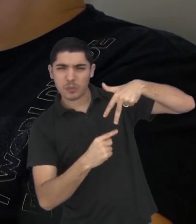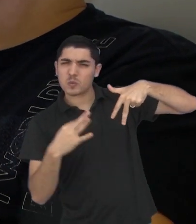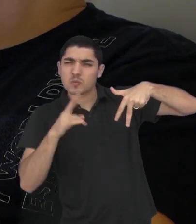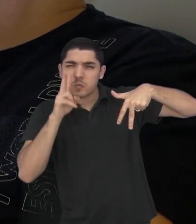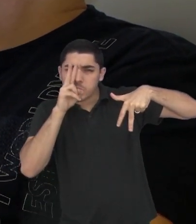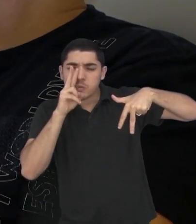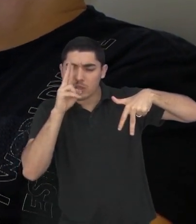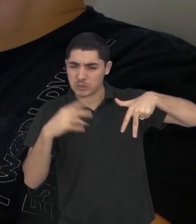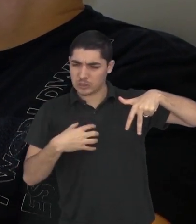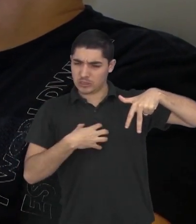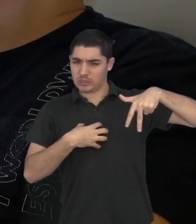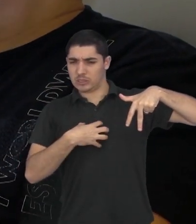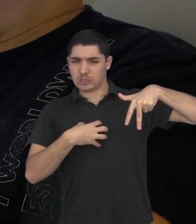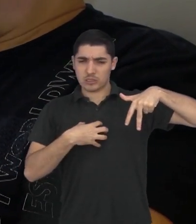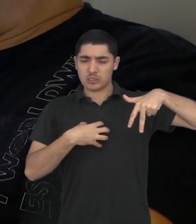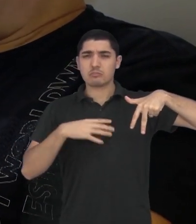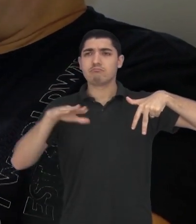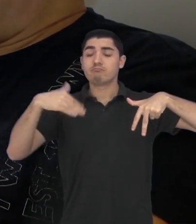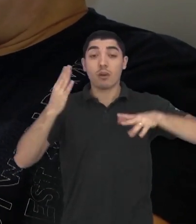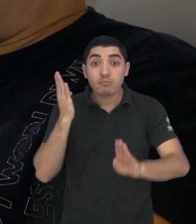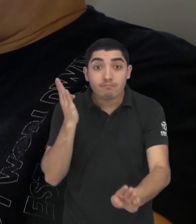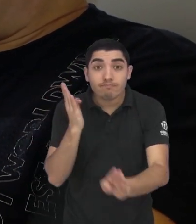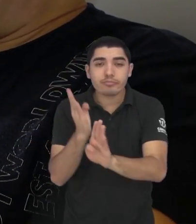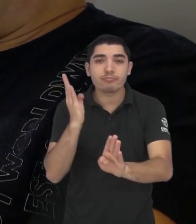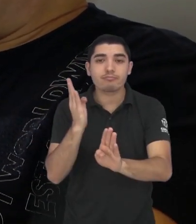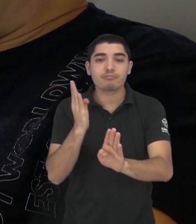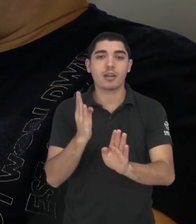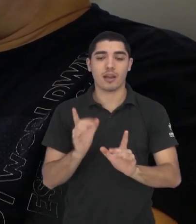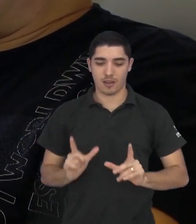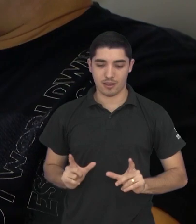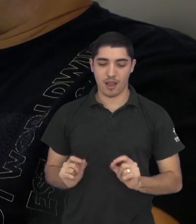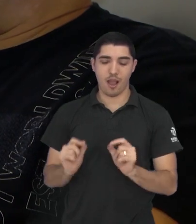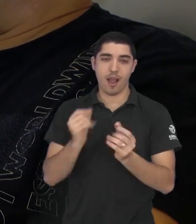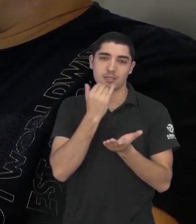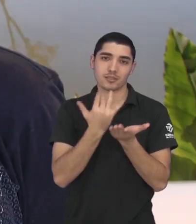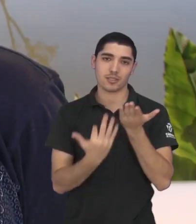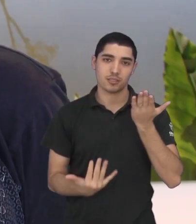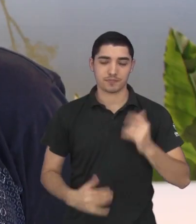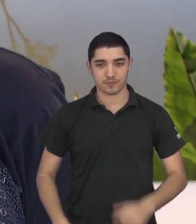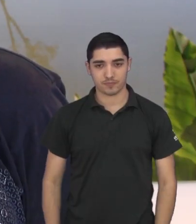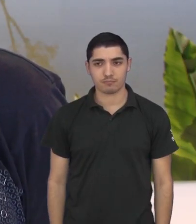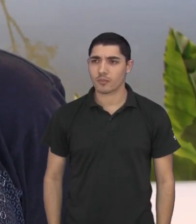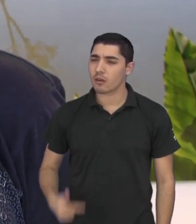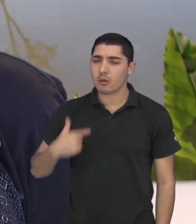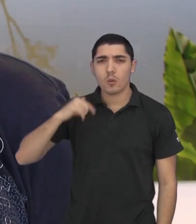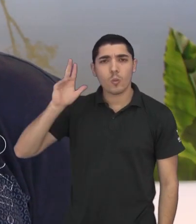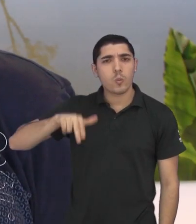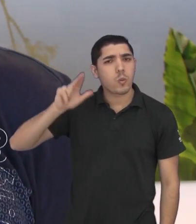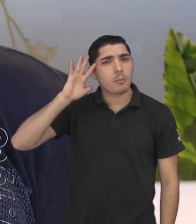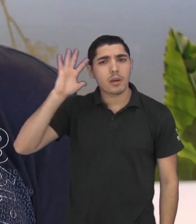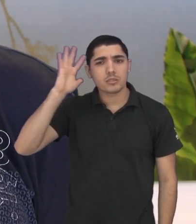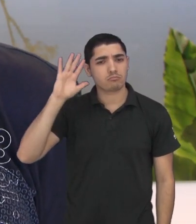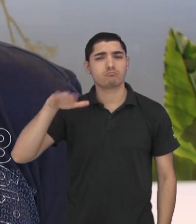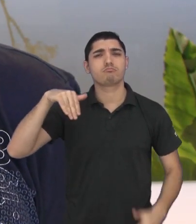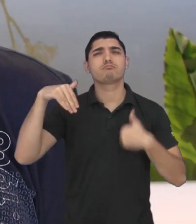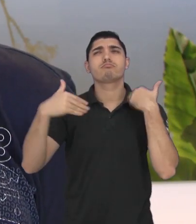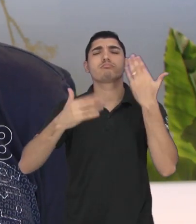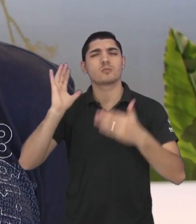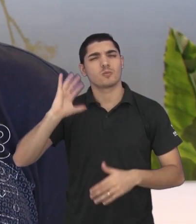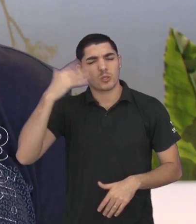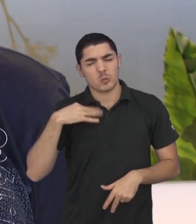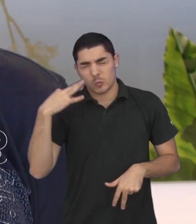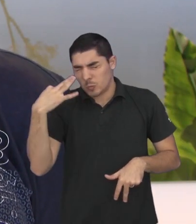Câmara a gente tem que pressionar cada vez mais o poder público, a prefeitura, para que tenha mais conselhos, que tenha mais